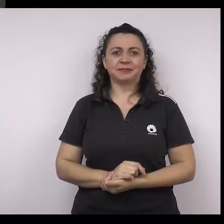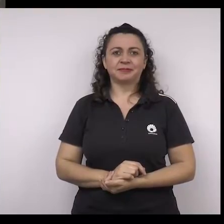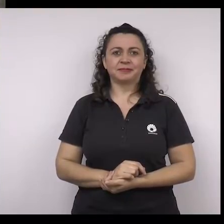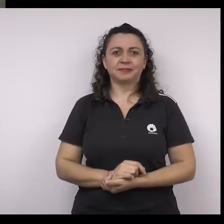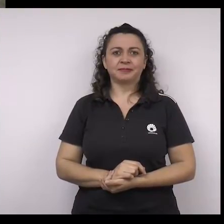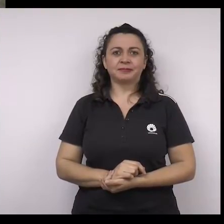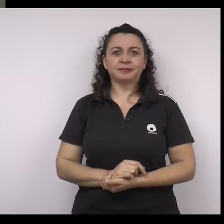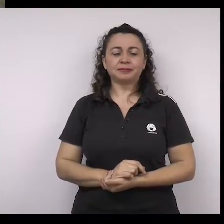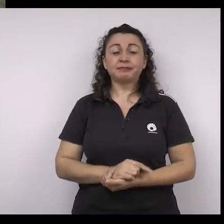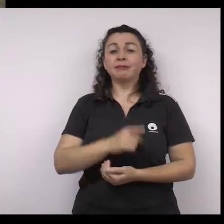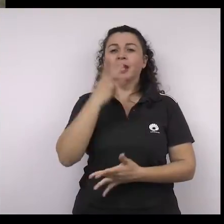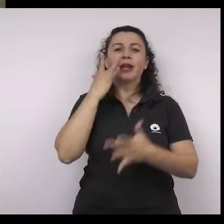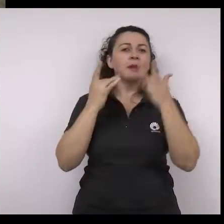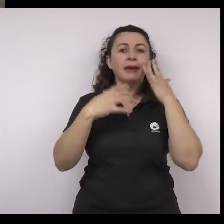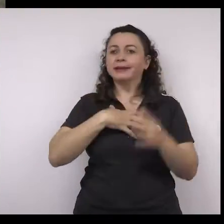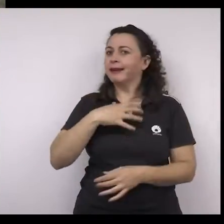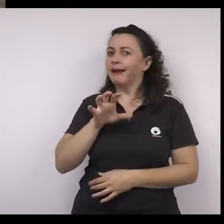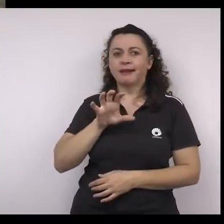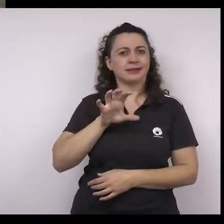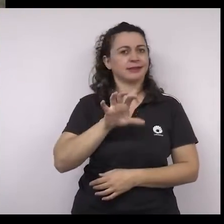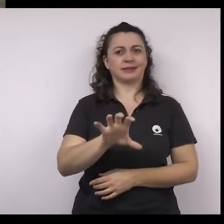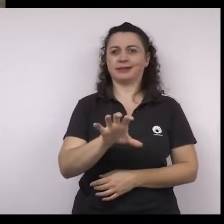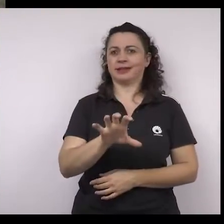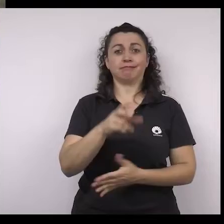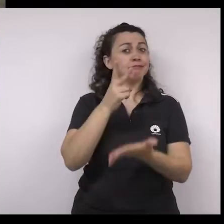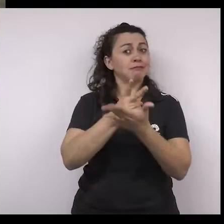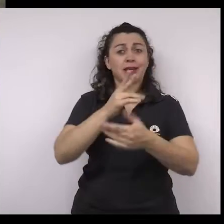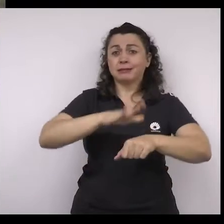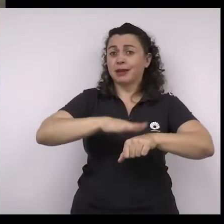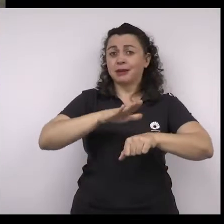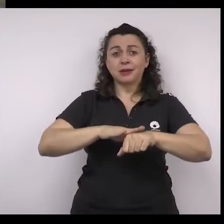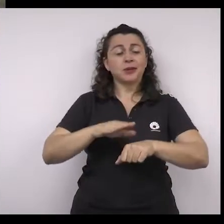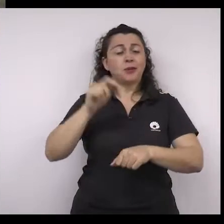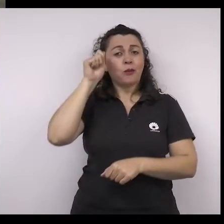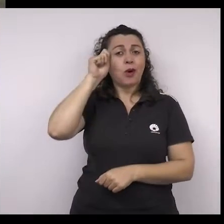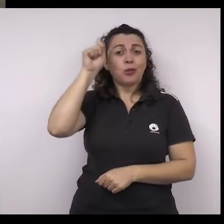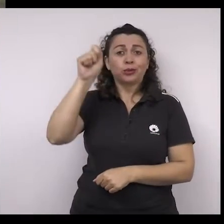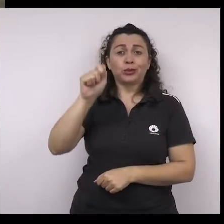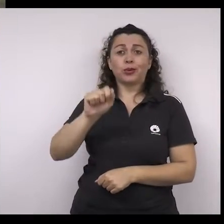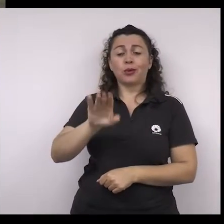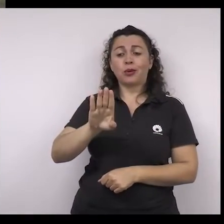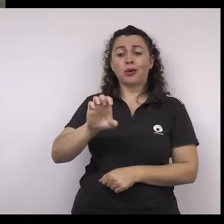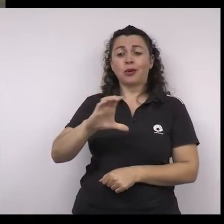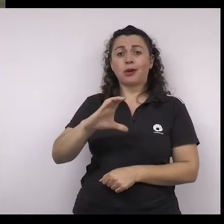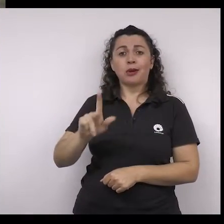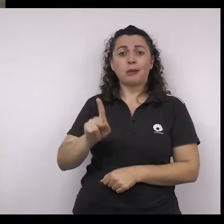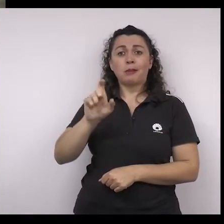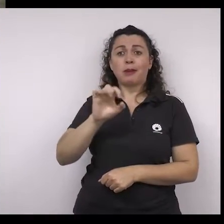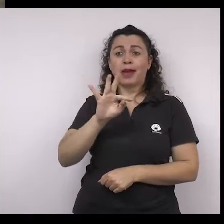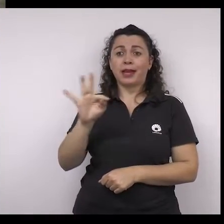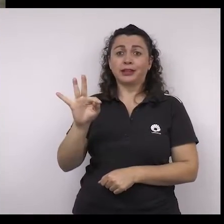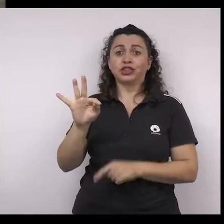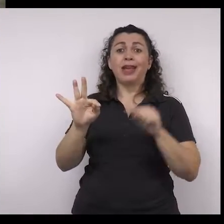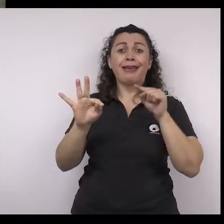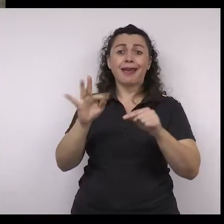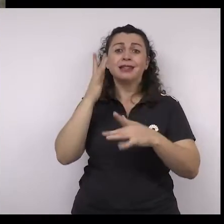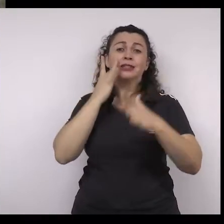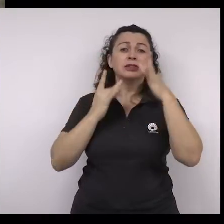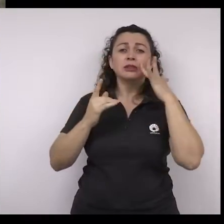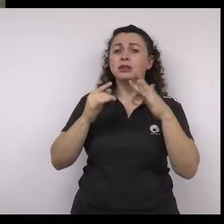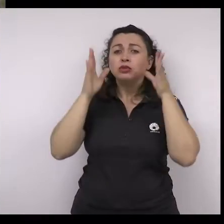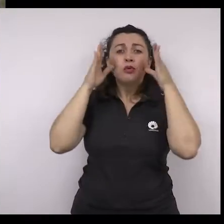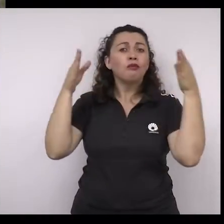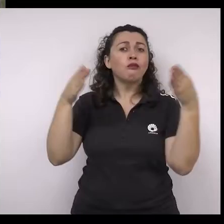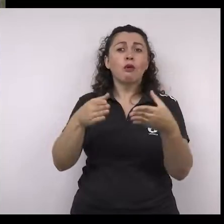A peça pede isso, mesmo na rubrica do Beckett. Essa peça é feita para palhaços